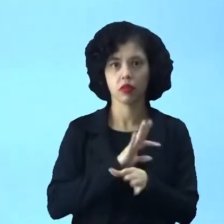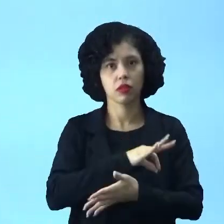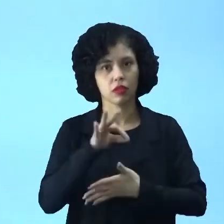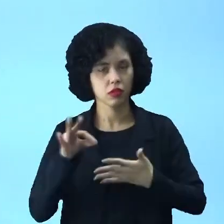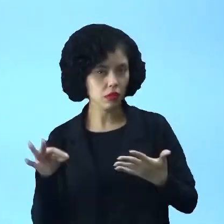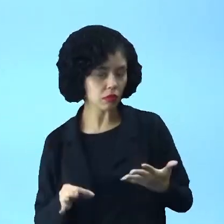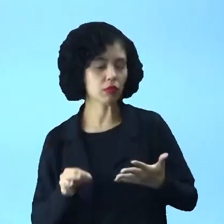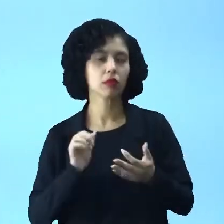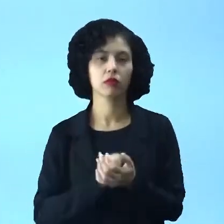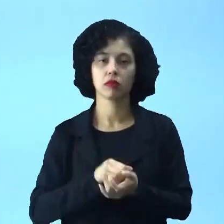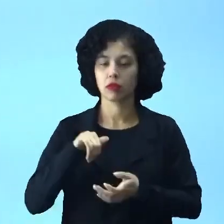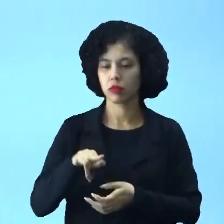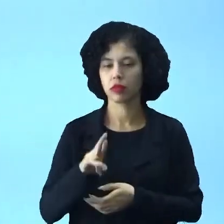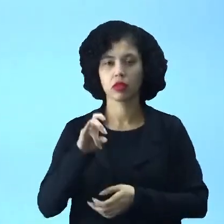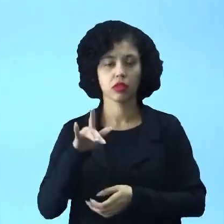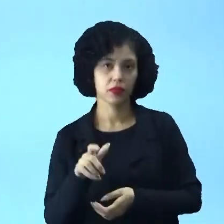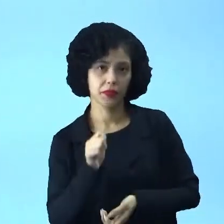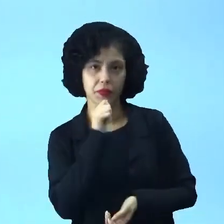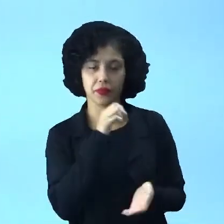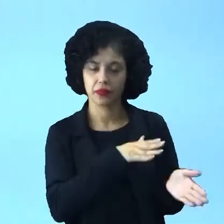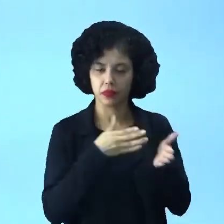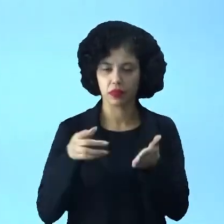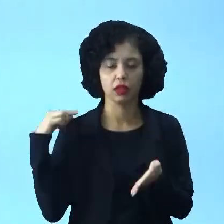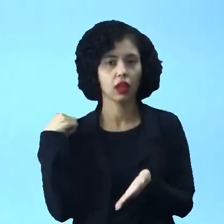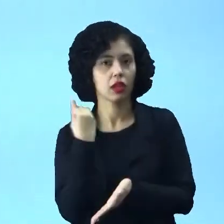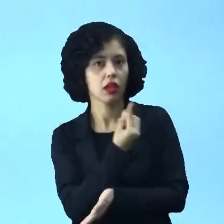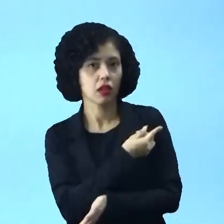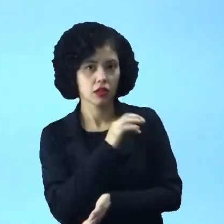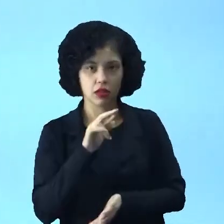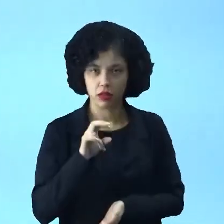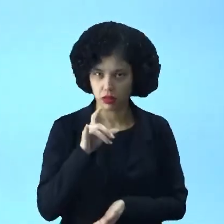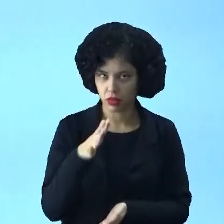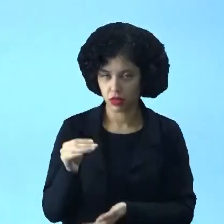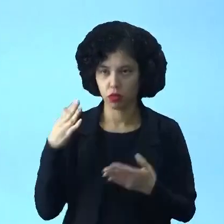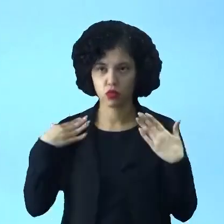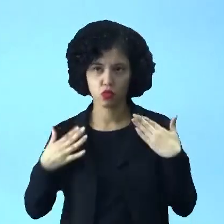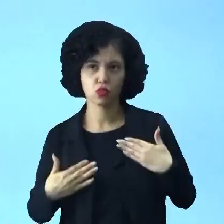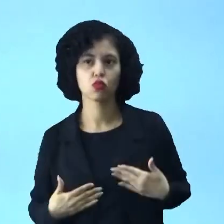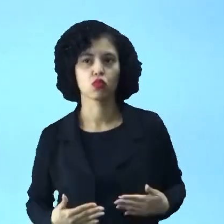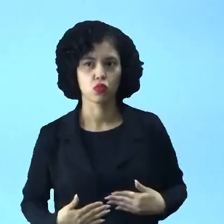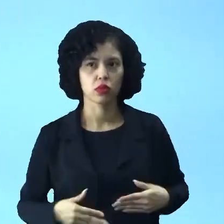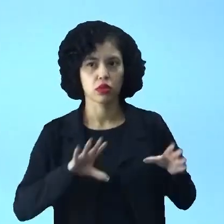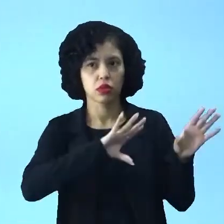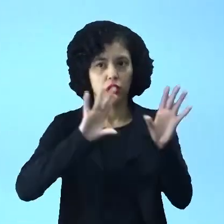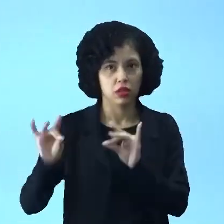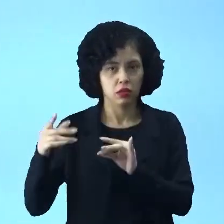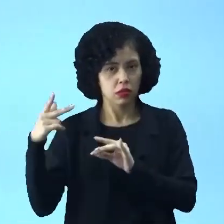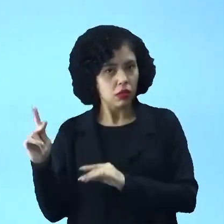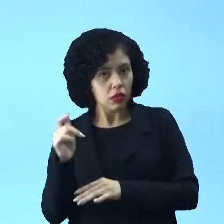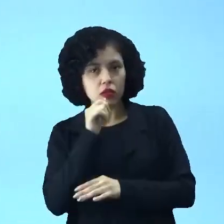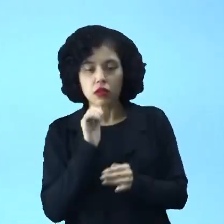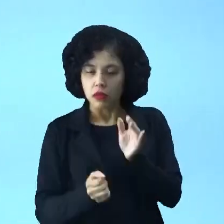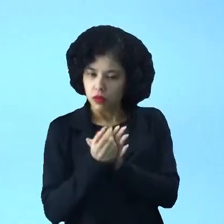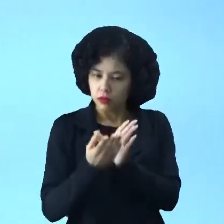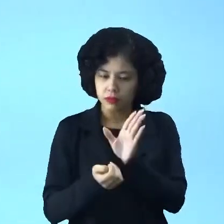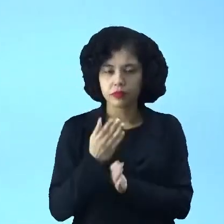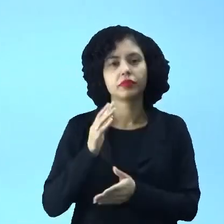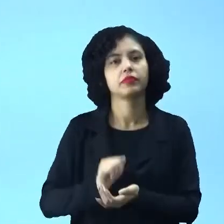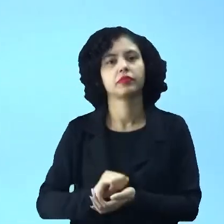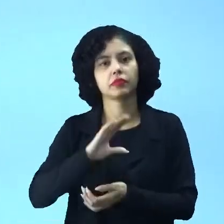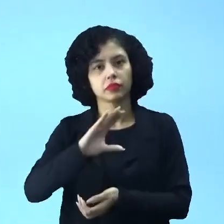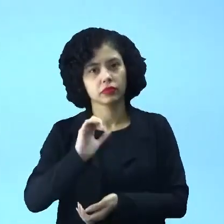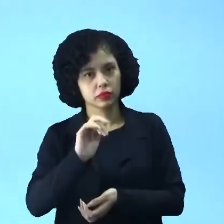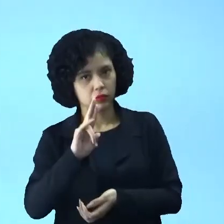origem mineral. Todos eles fazem parte da nossa regulação do nosso corpo, porque é através dela que vai produzir aí